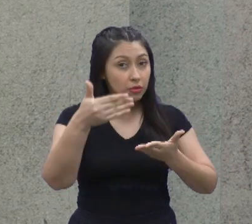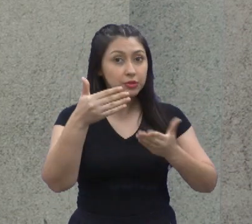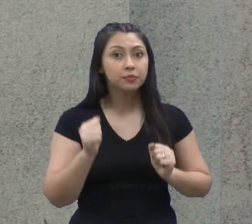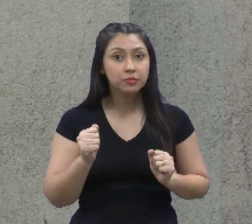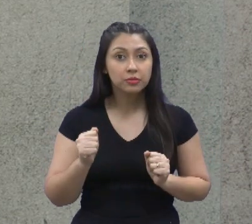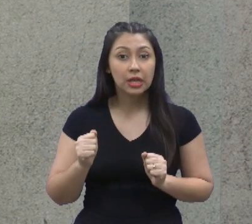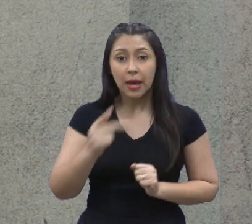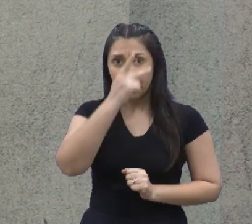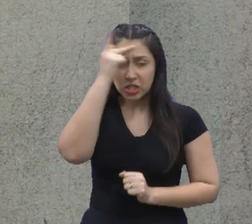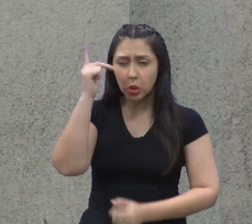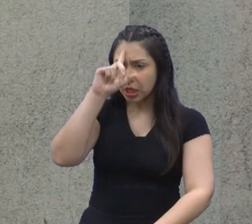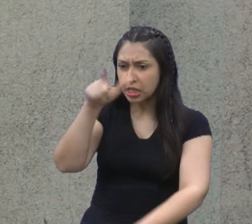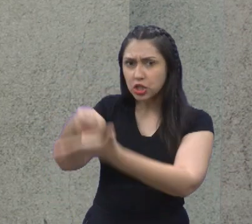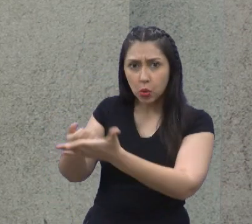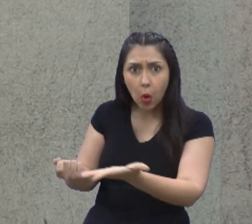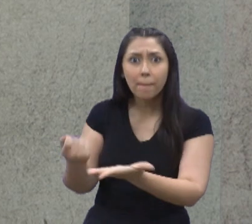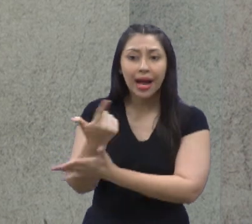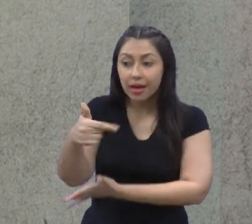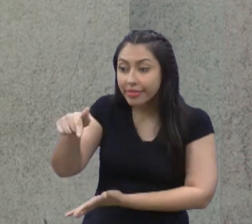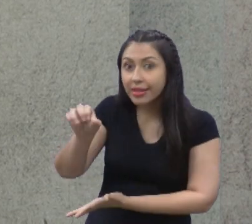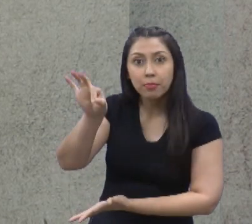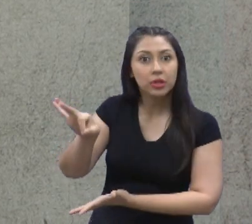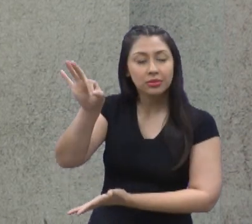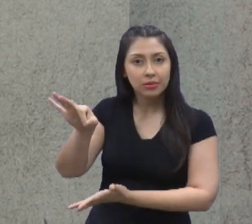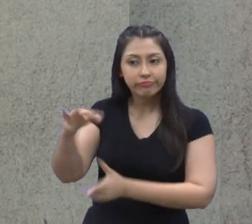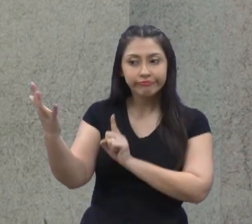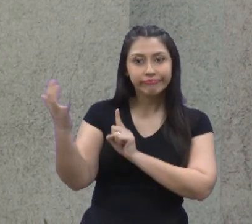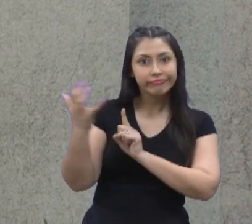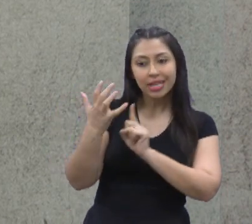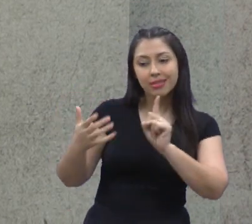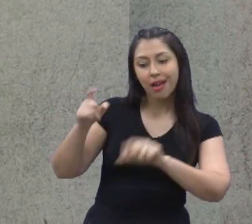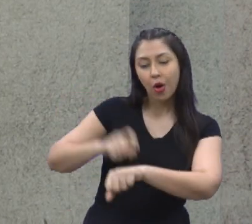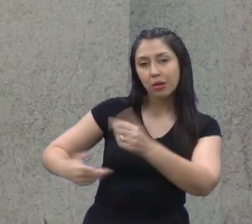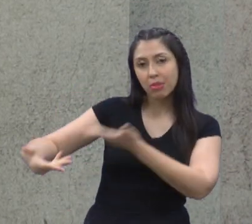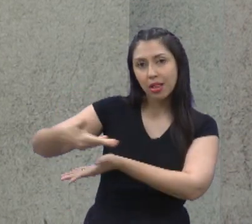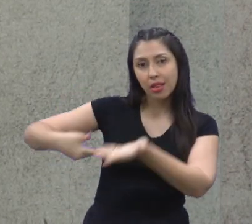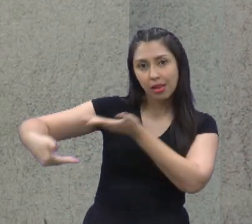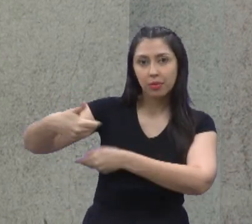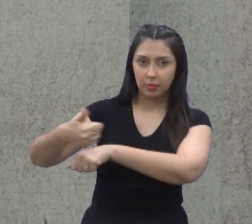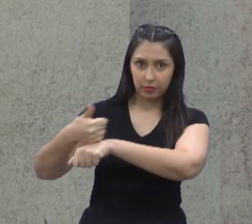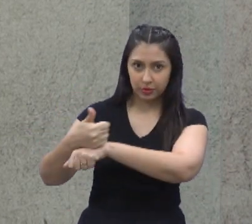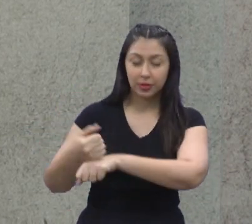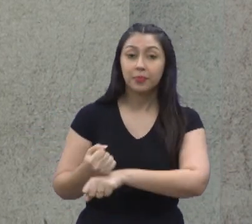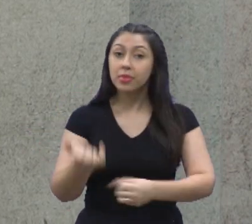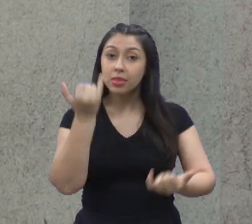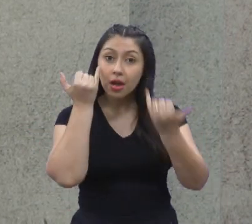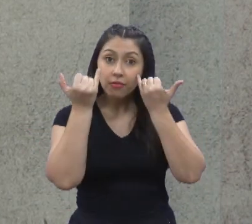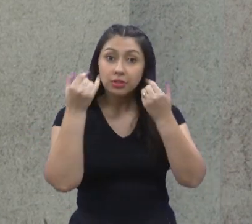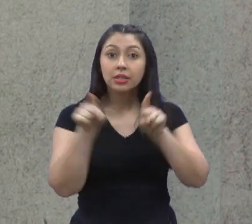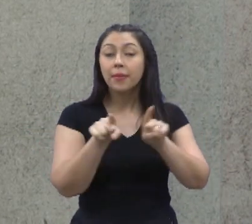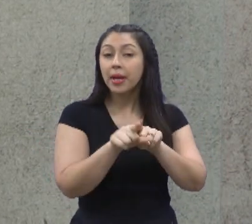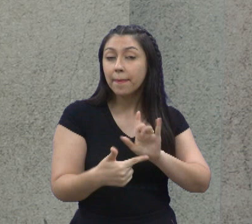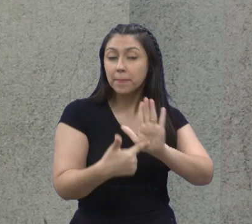das decisões de compra são influenciadas pela interação com o vendedor. Os dados dizem também que a inteligência